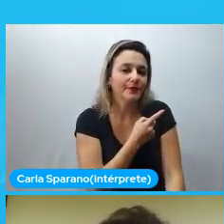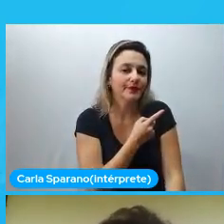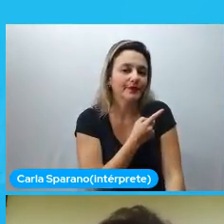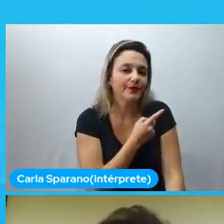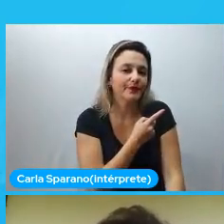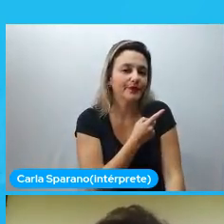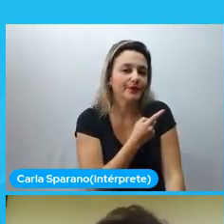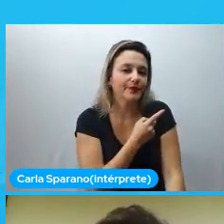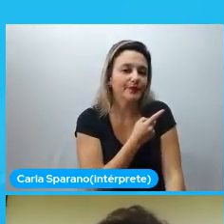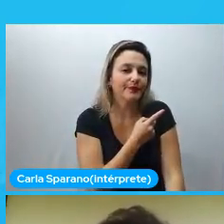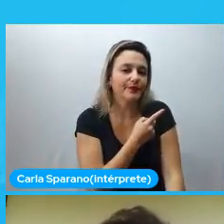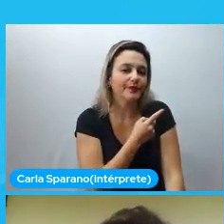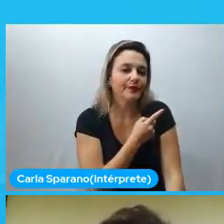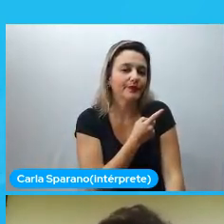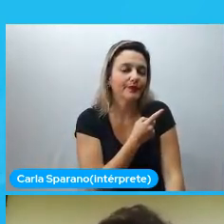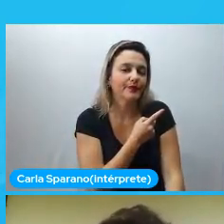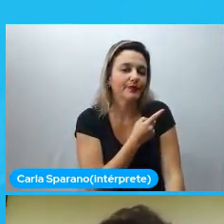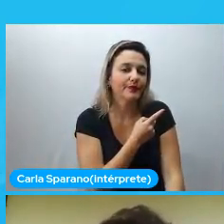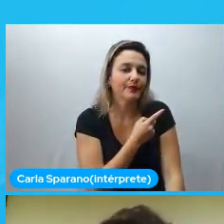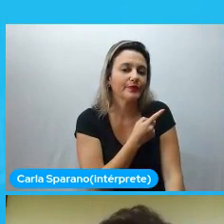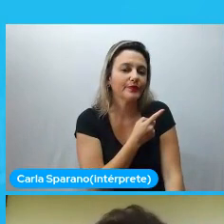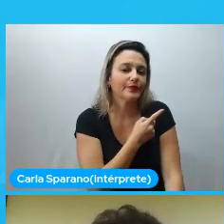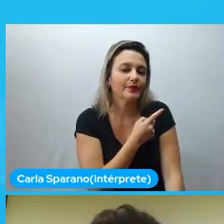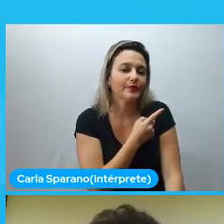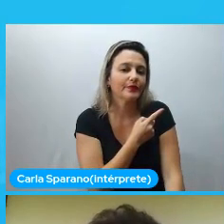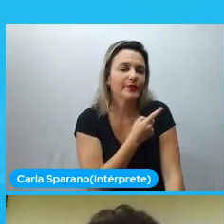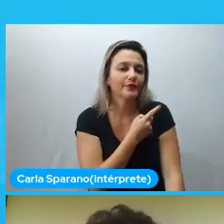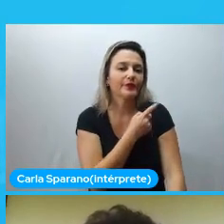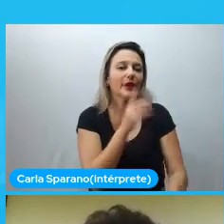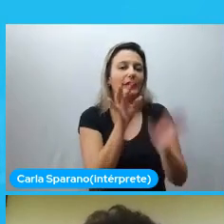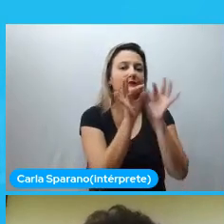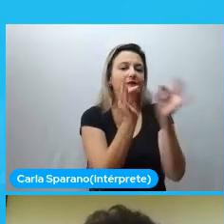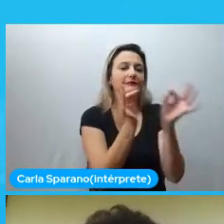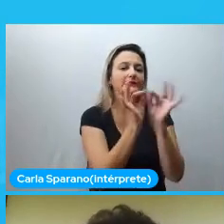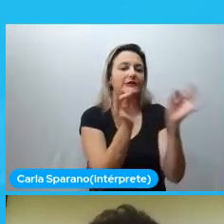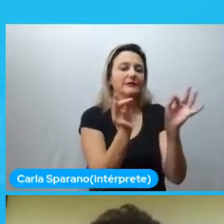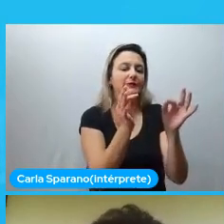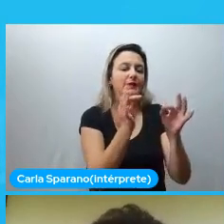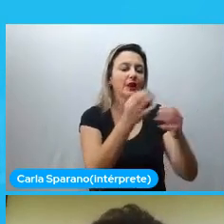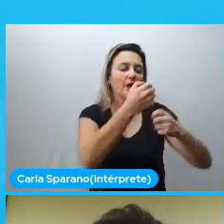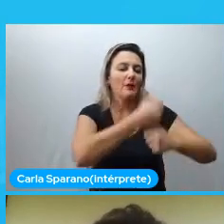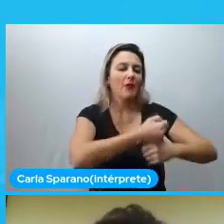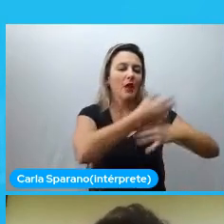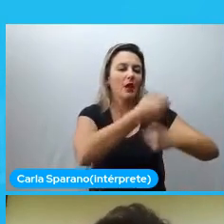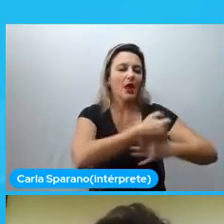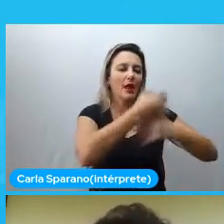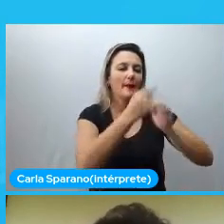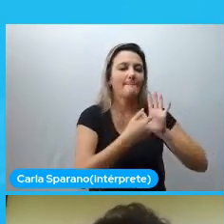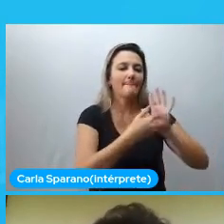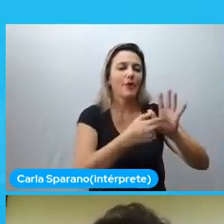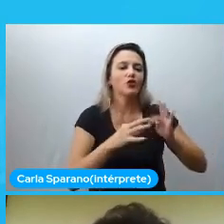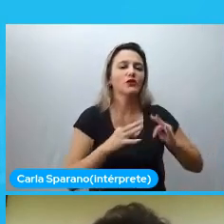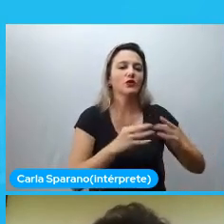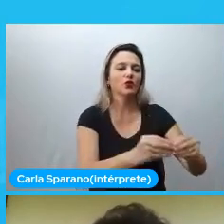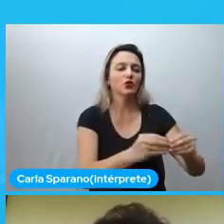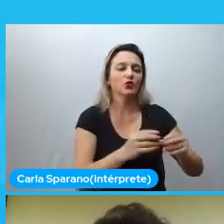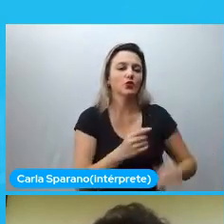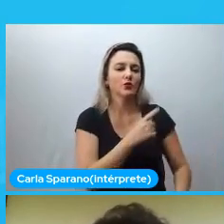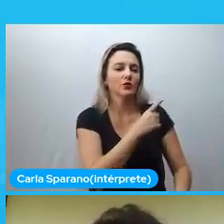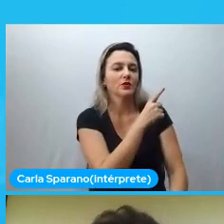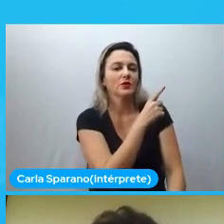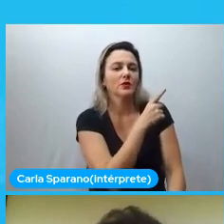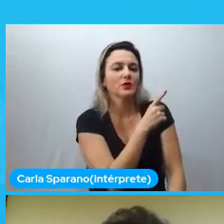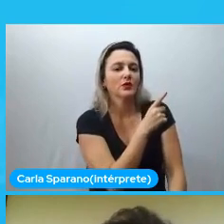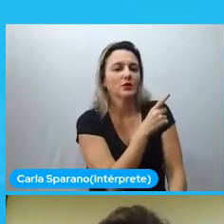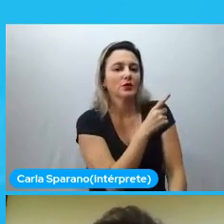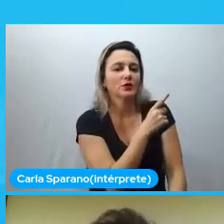gente samples, aqui vão aparecer todos os samples que tem. Sacou? Mas a princípio eu vou botar só